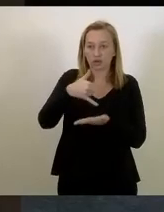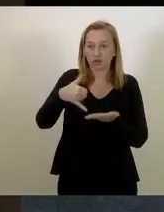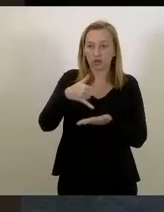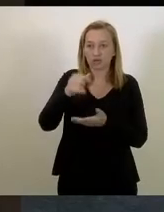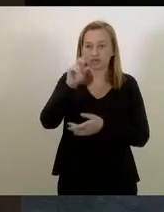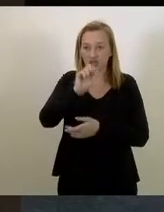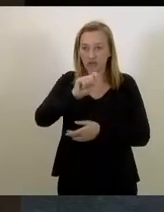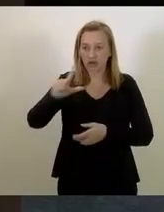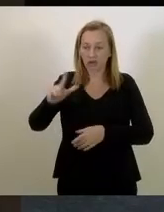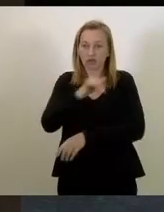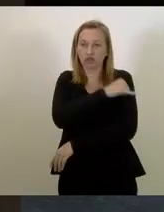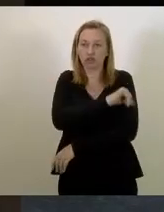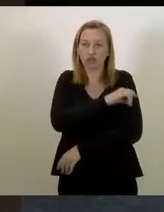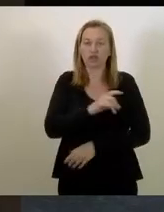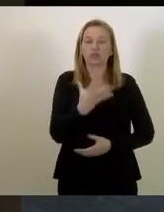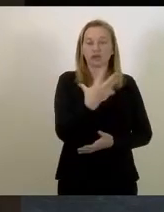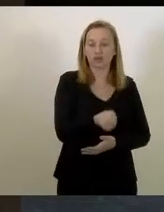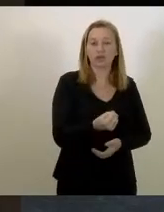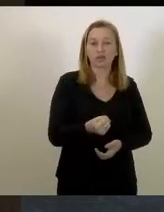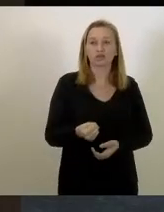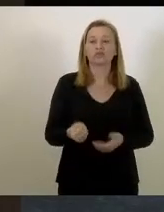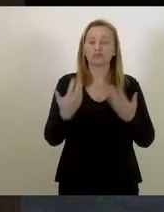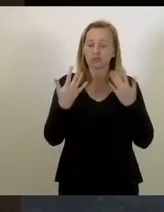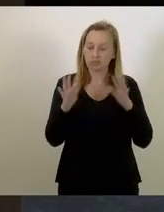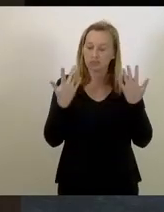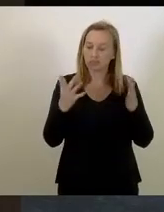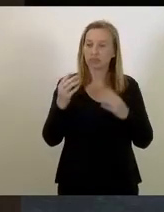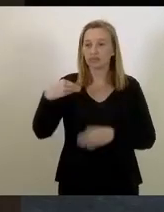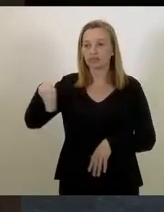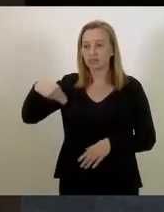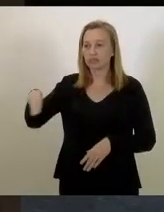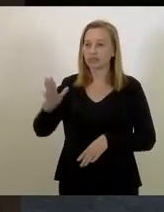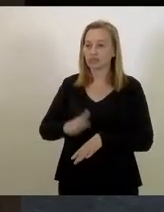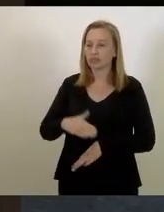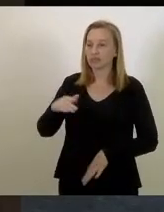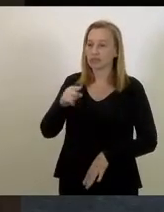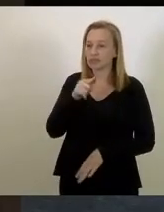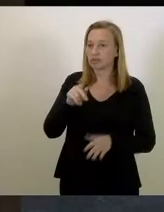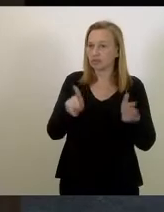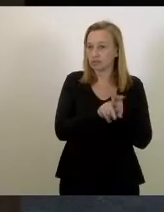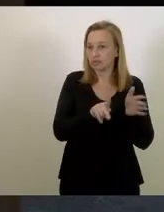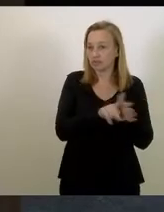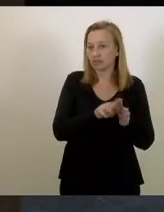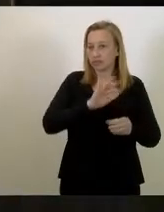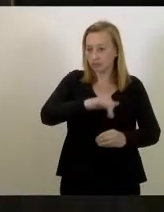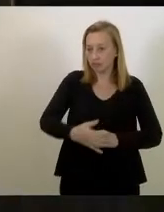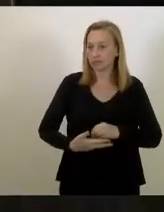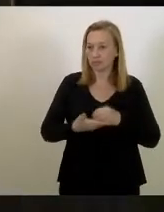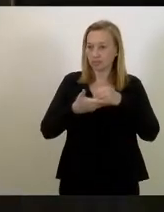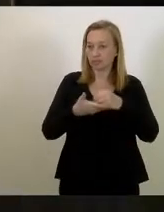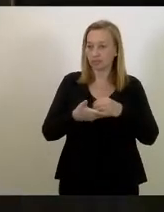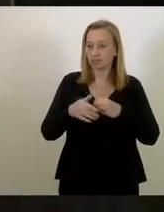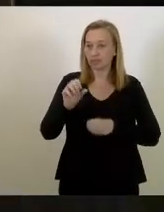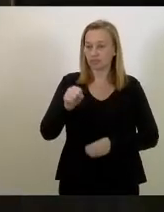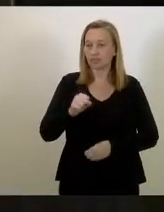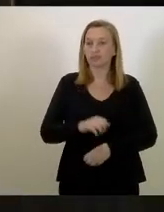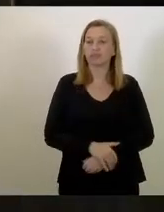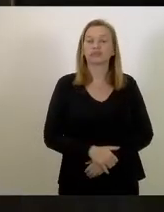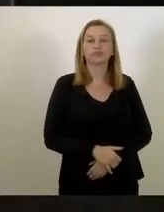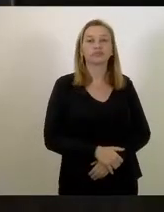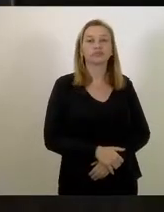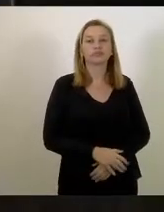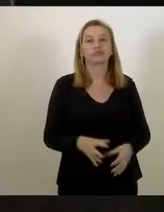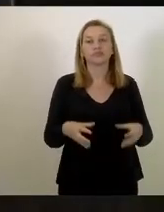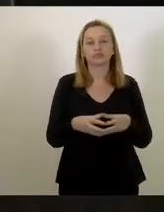portanto parecer favorável saudando Mink mas essa iniciativa é co-sustentável permite parecer pela